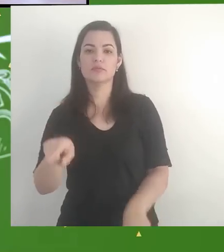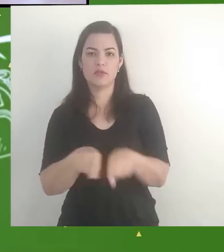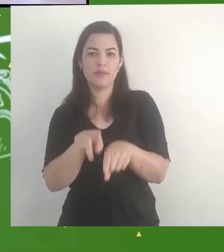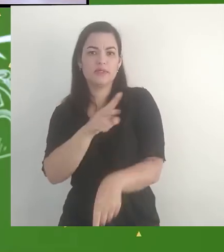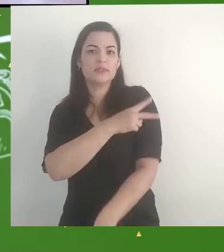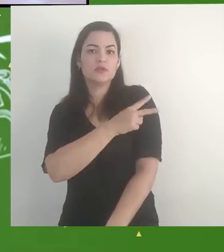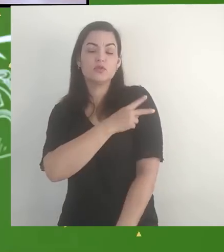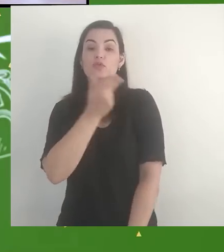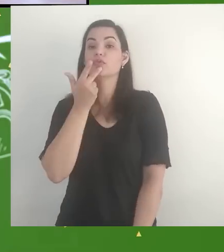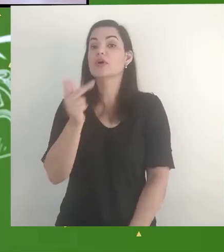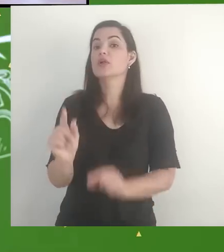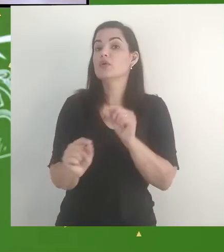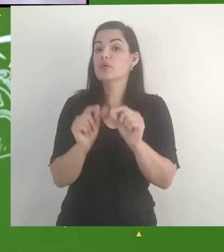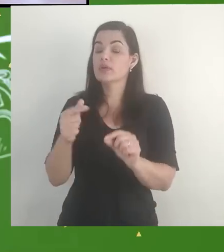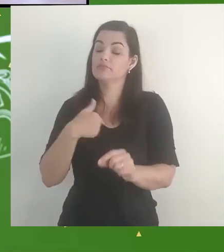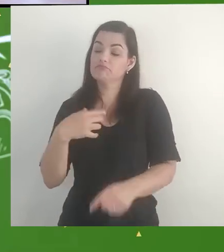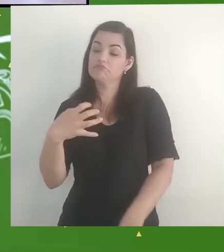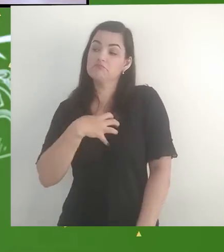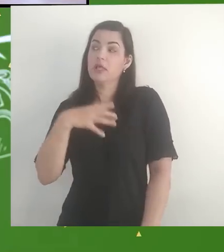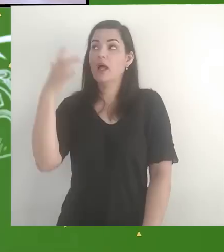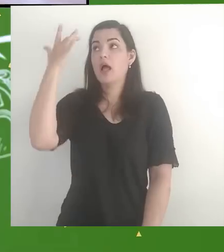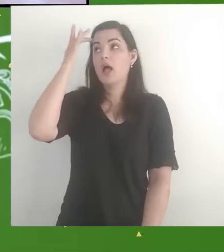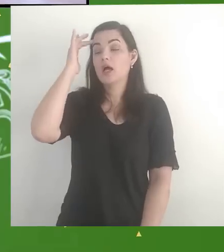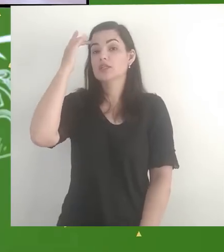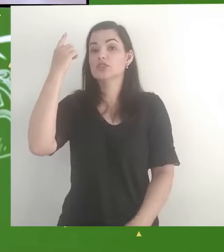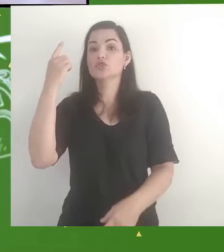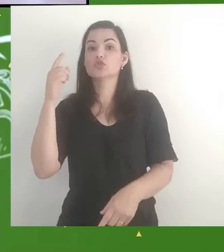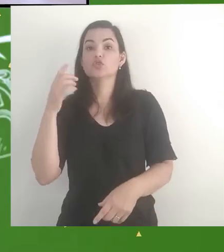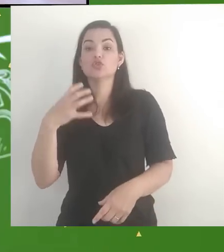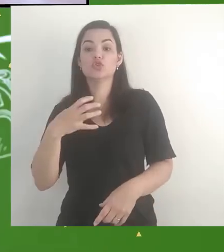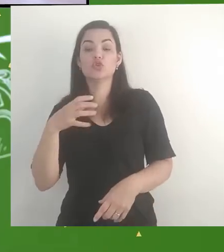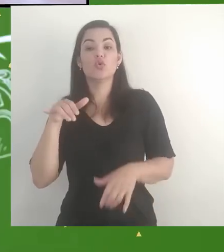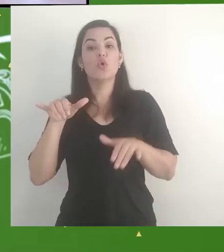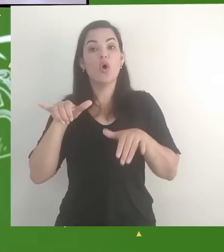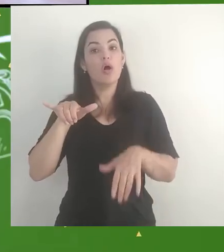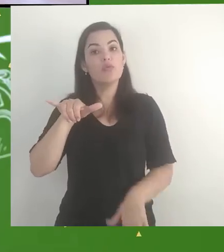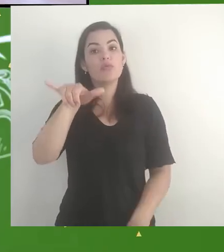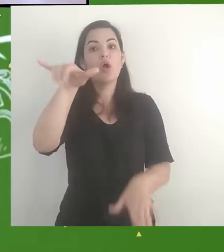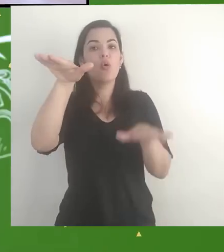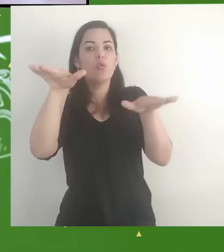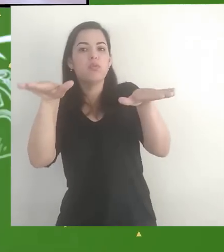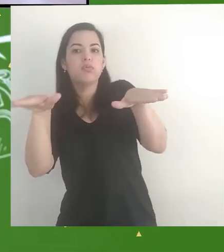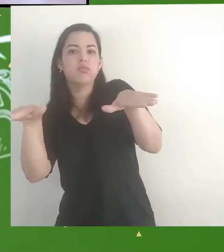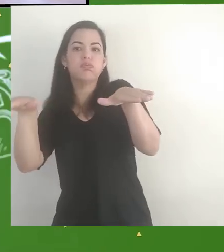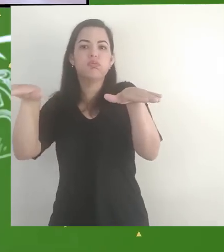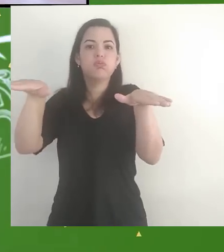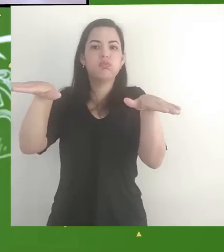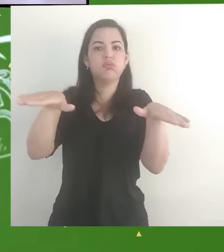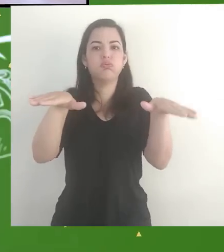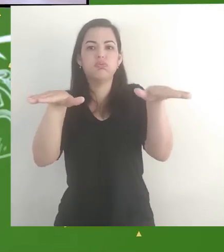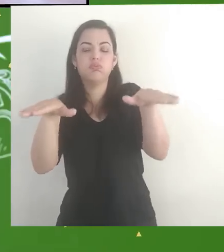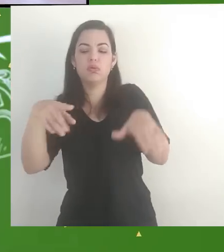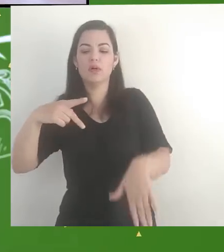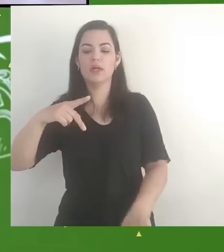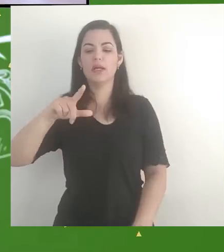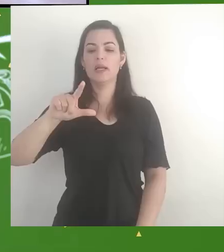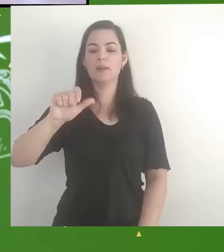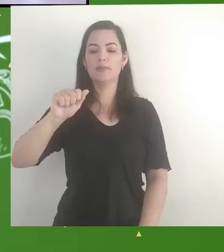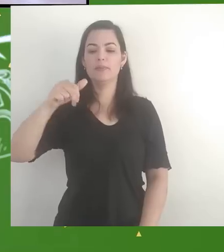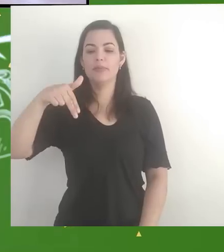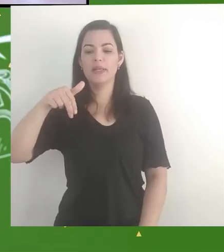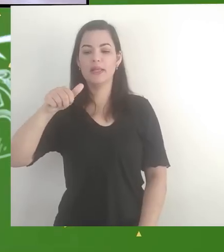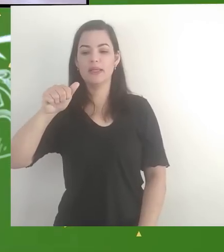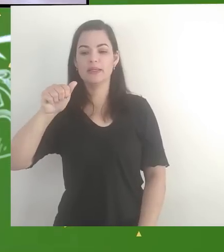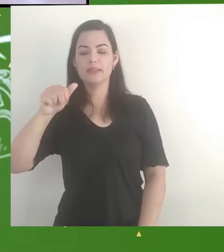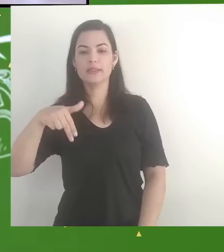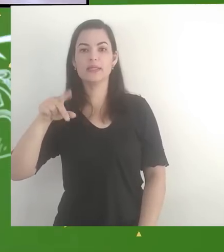também. E ele diz o seguinte: eu acho que ele voa planando e é impulsionado pela turbina que